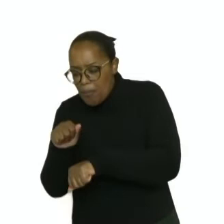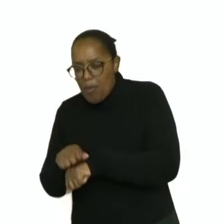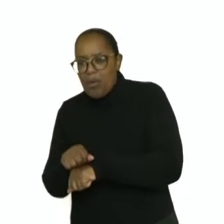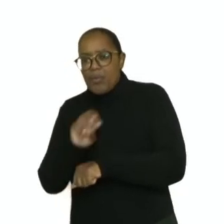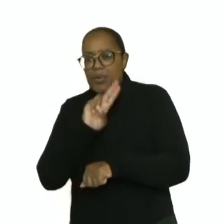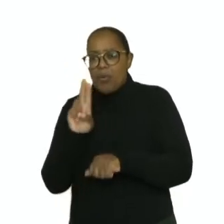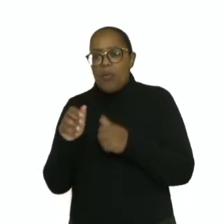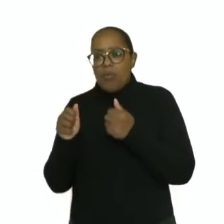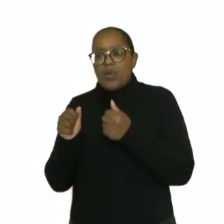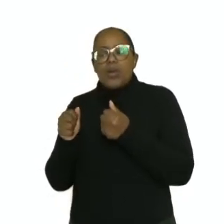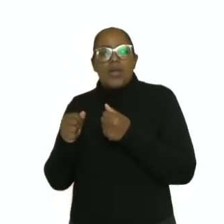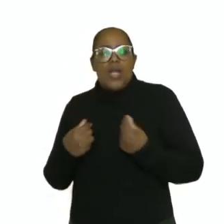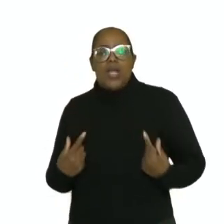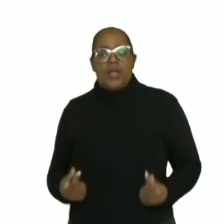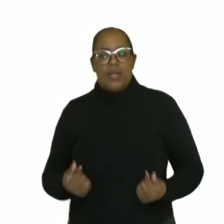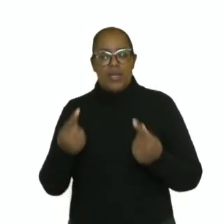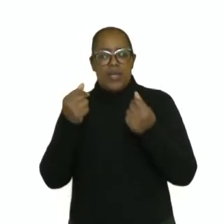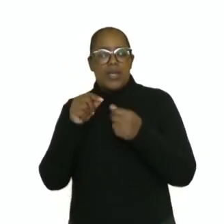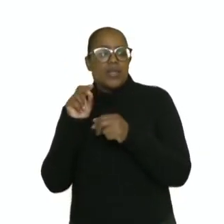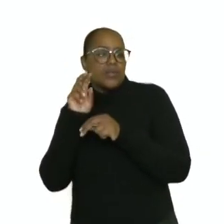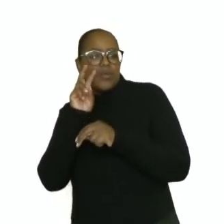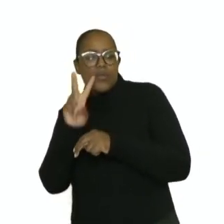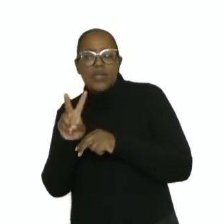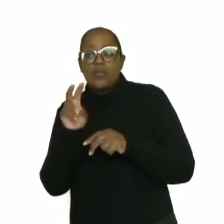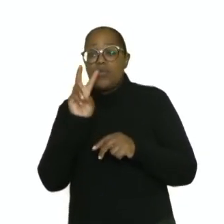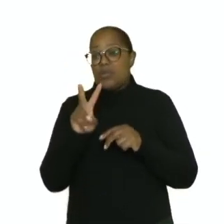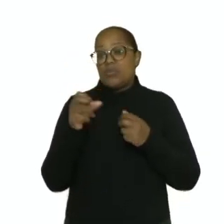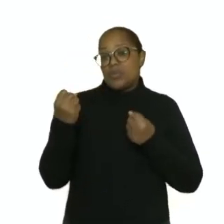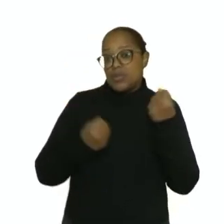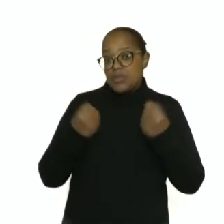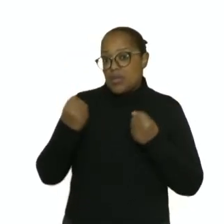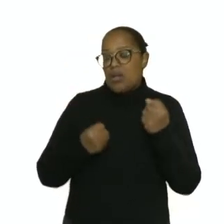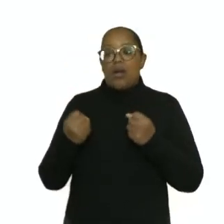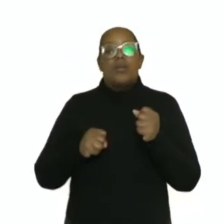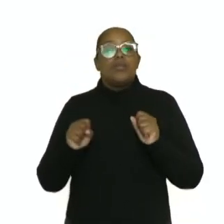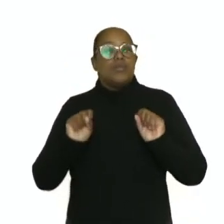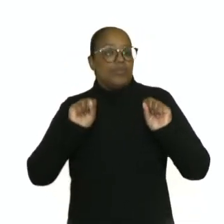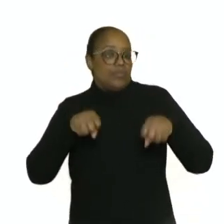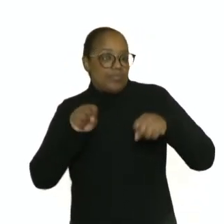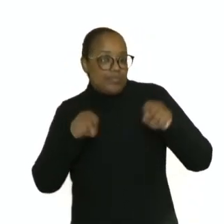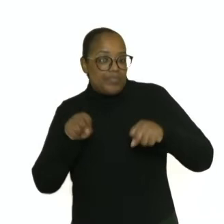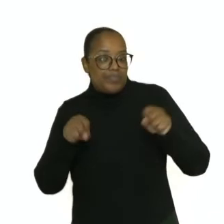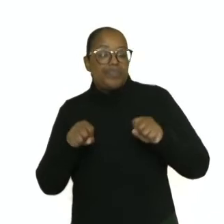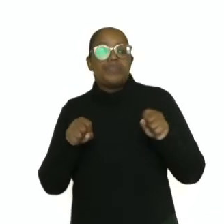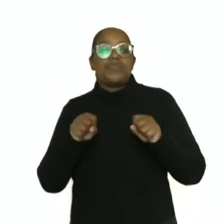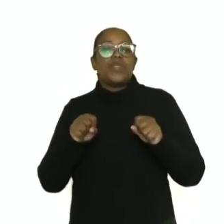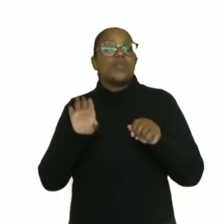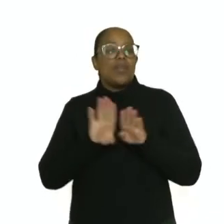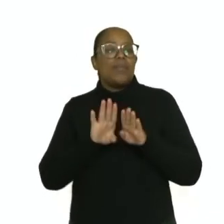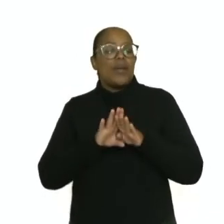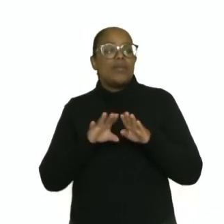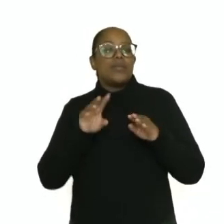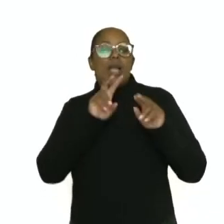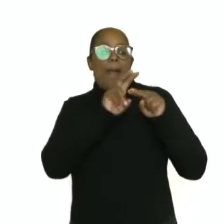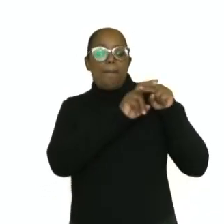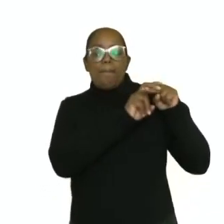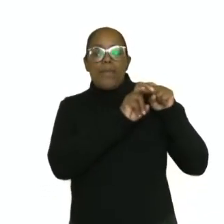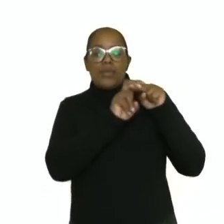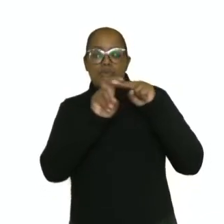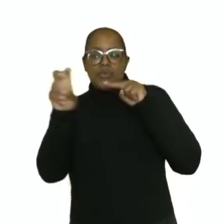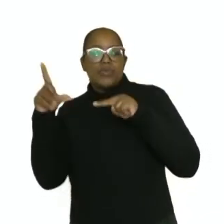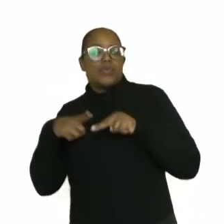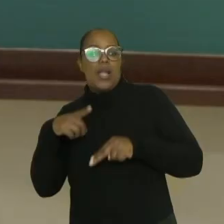outras armações, coletivos, automóveis, motos e metrôs, trabalhadores, patrões,